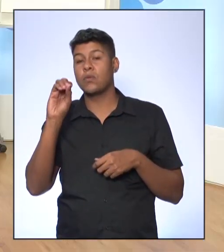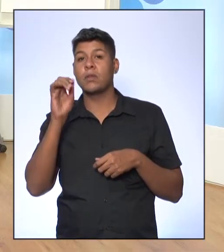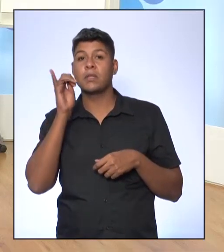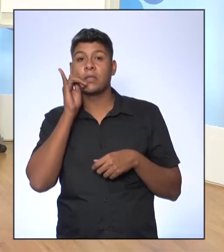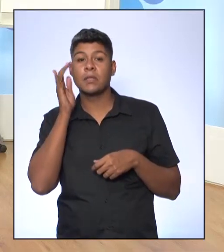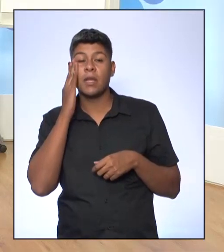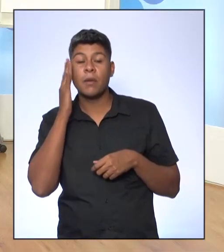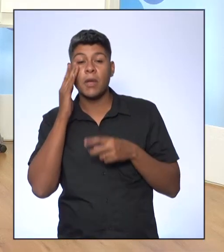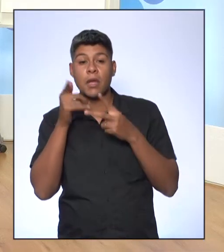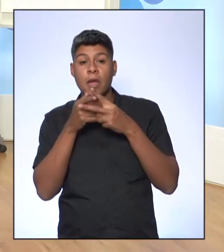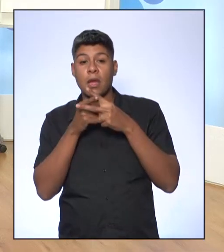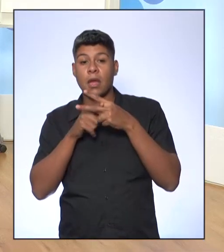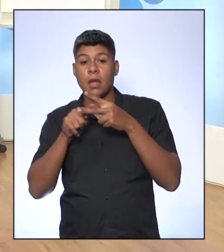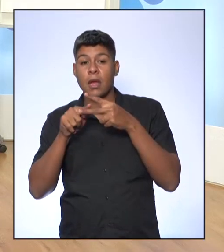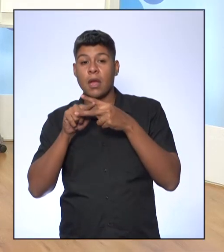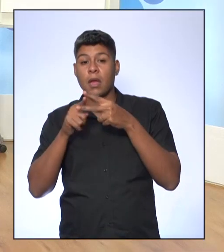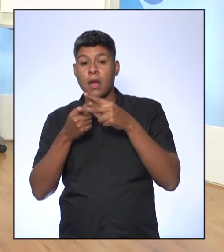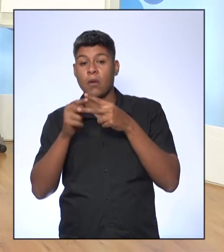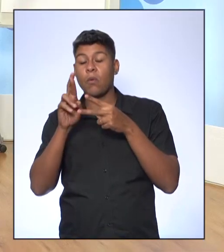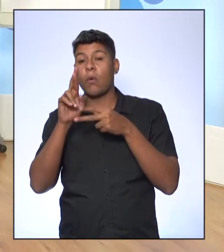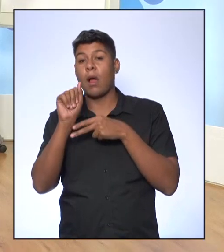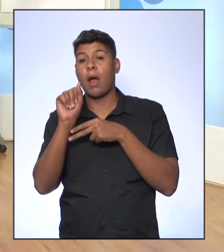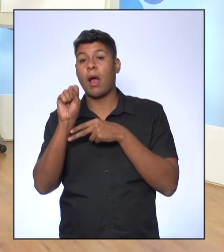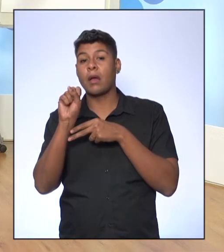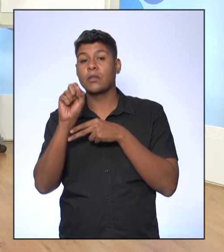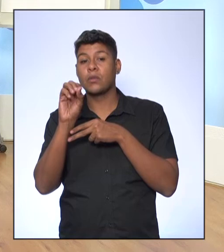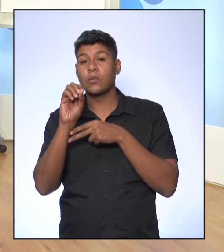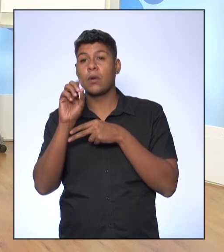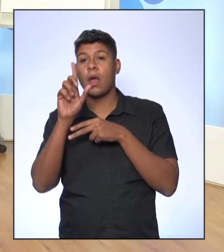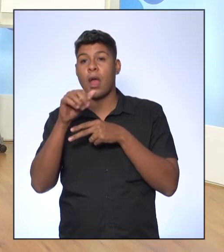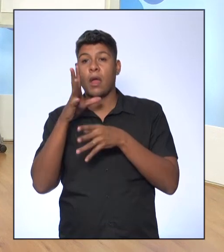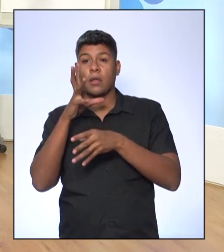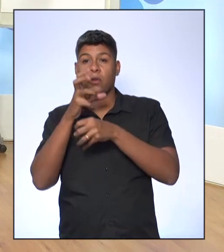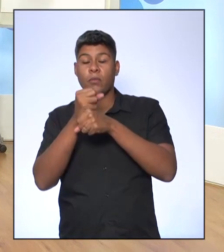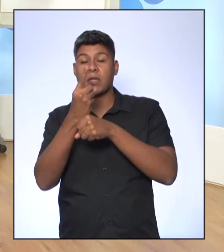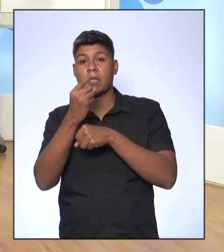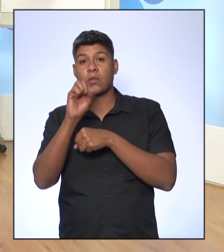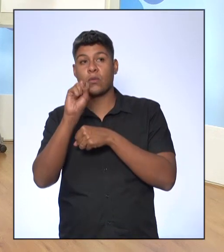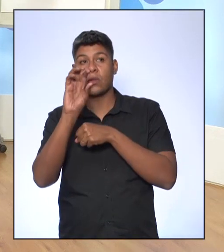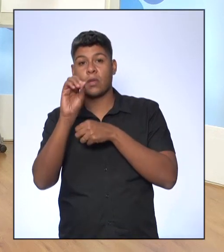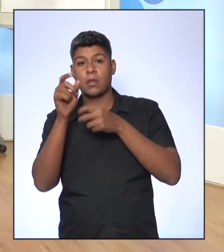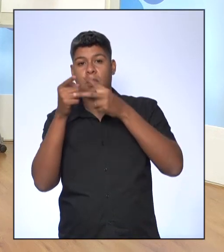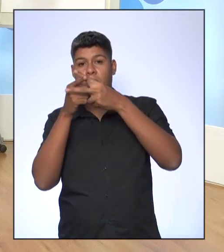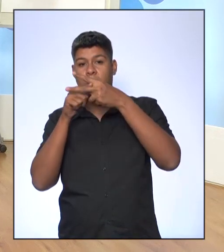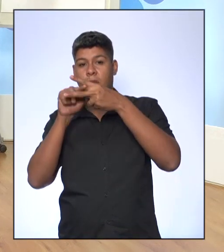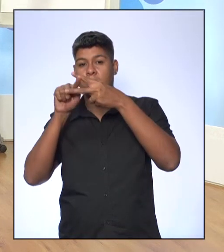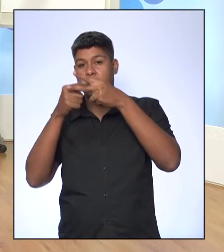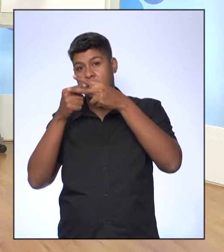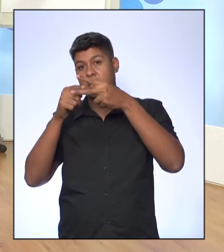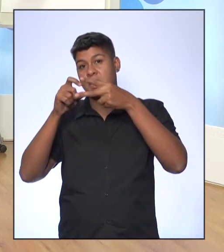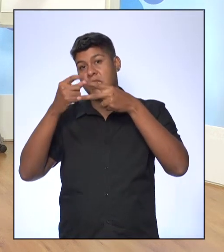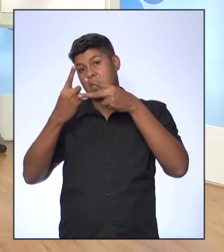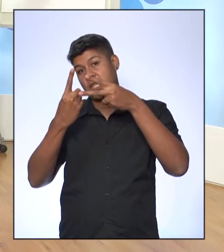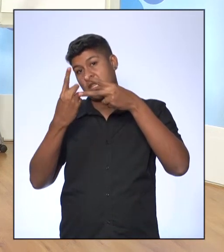é um ângulo de 180 graus. Isso mesmo. Então coloca 120 aí em cima Isso. e coloca X